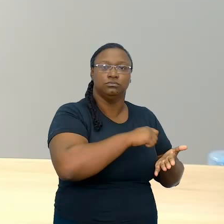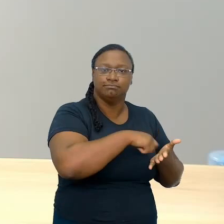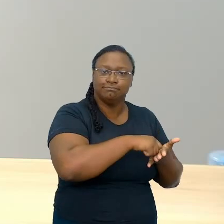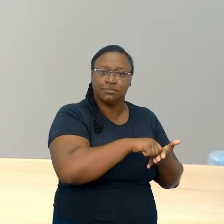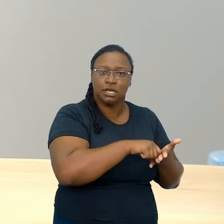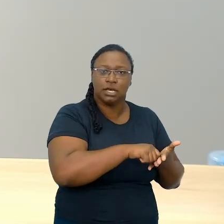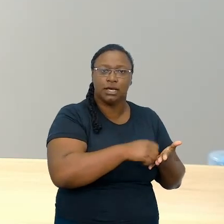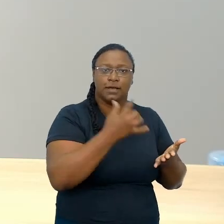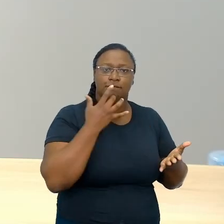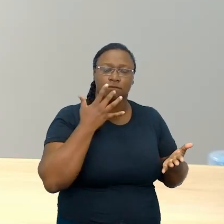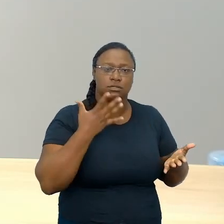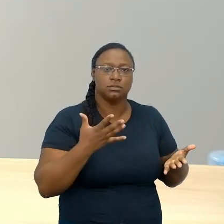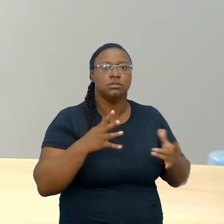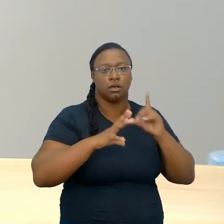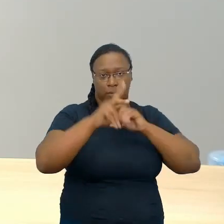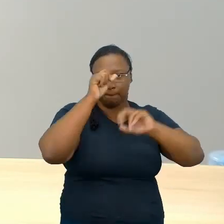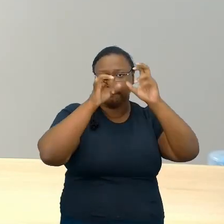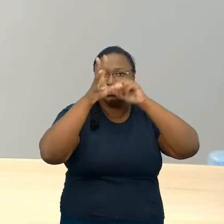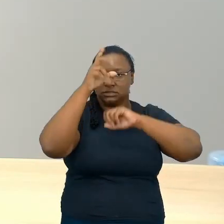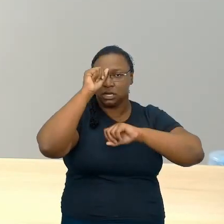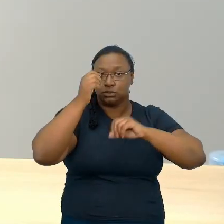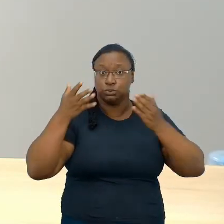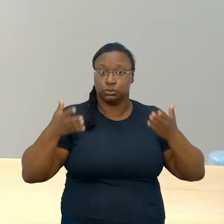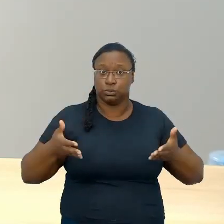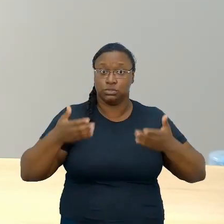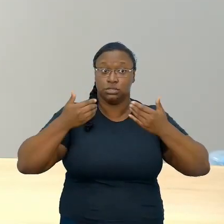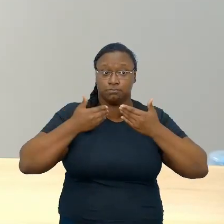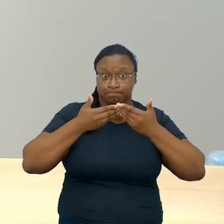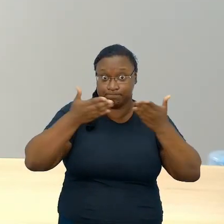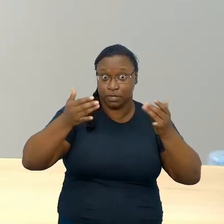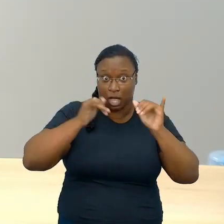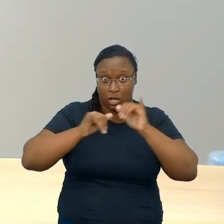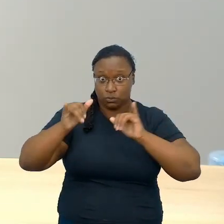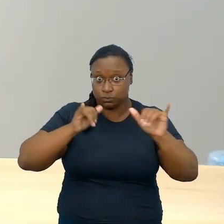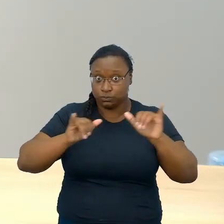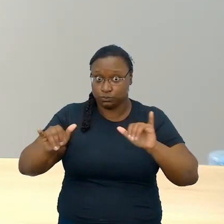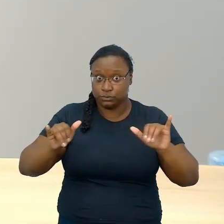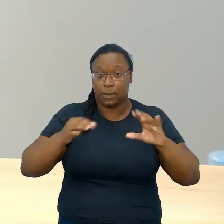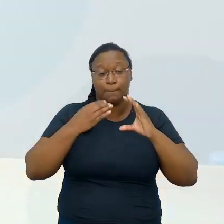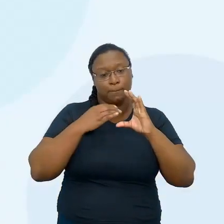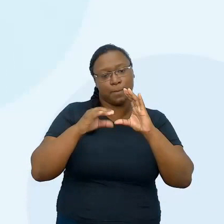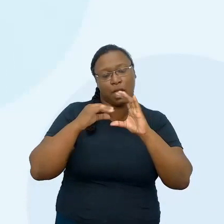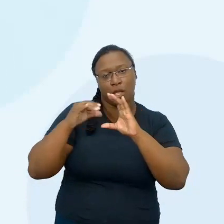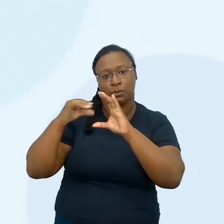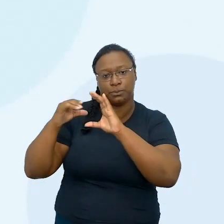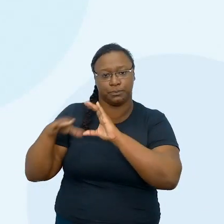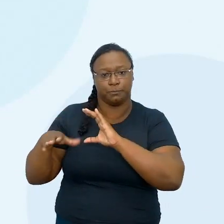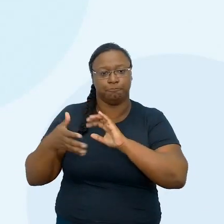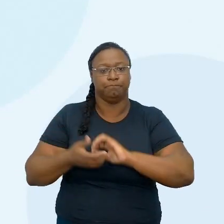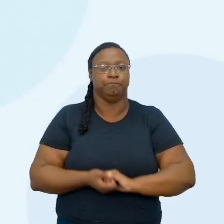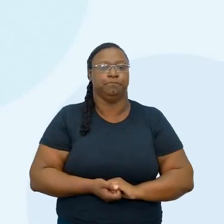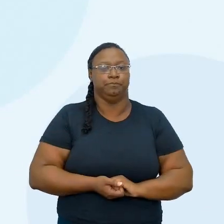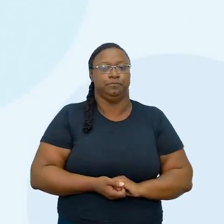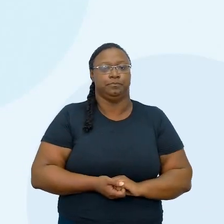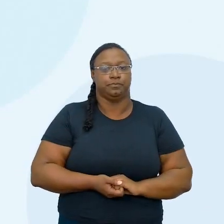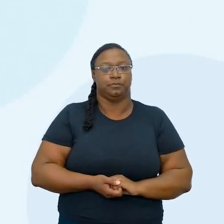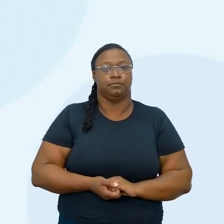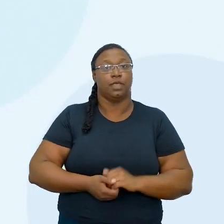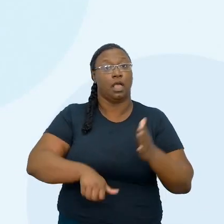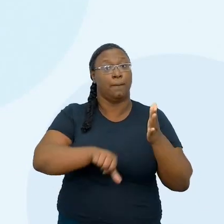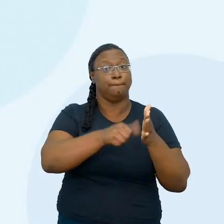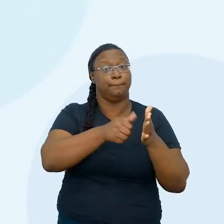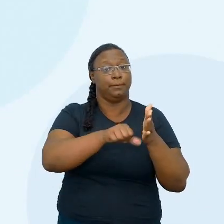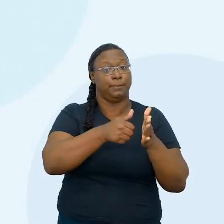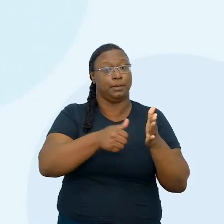aprendizagem. Hoje a gente trouxe também alguns recadinhos aí, o Saiba Mais, as referências, e a gente vai falando um pouquinho. Primeiro,